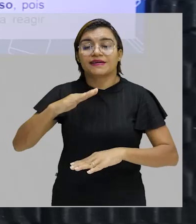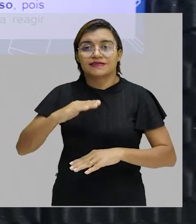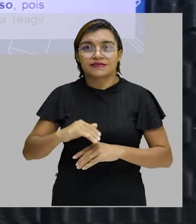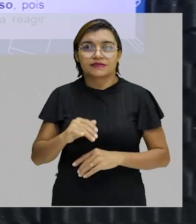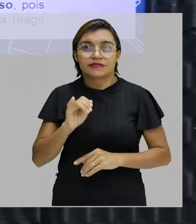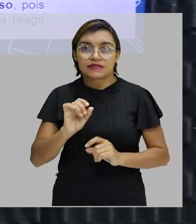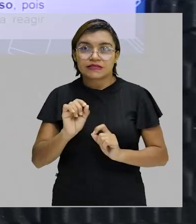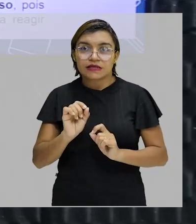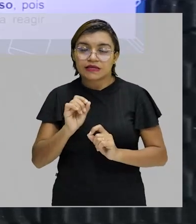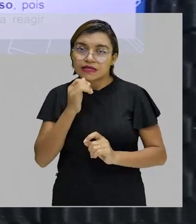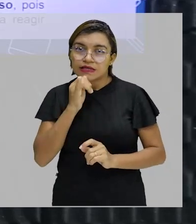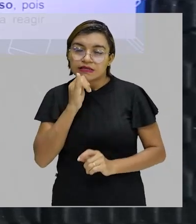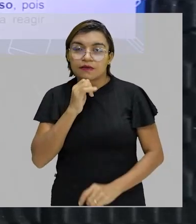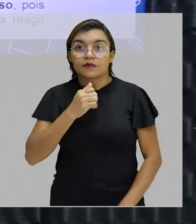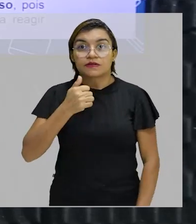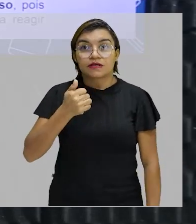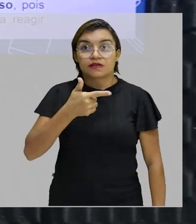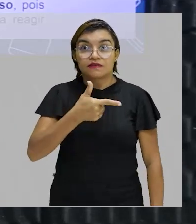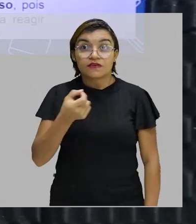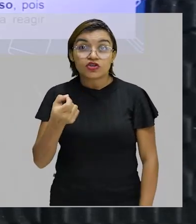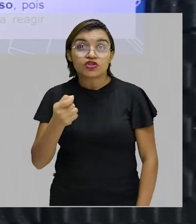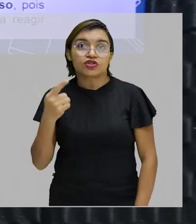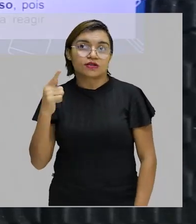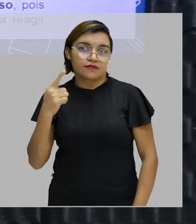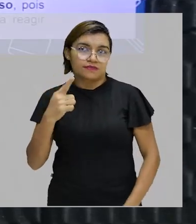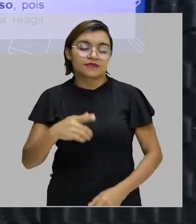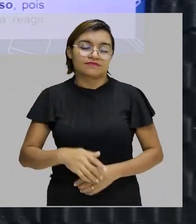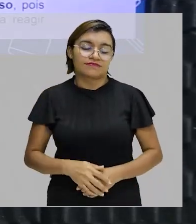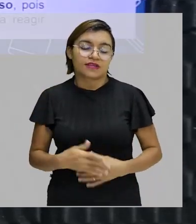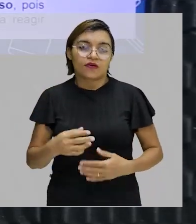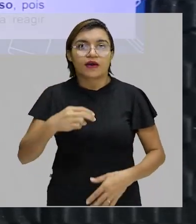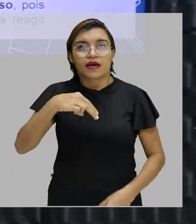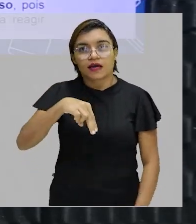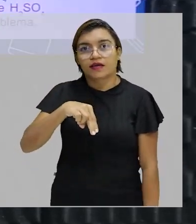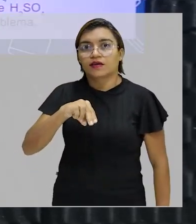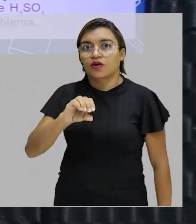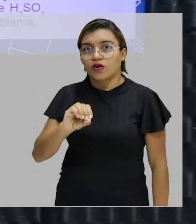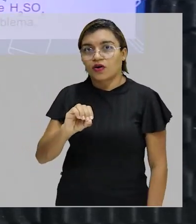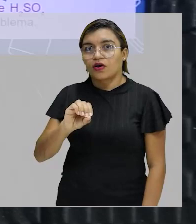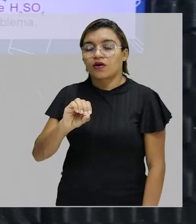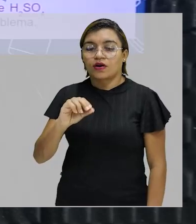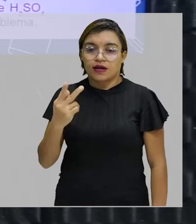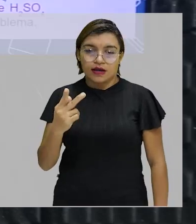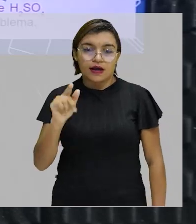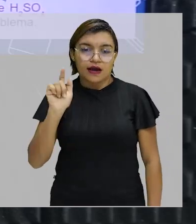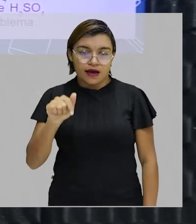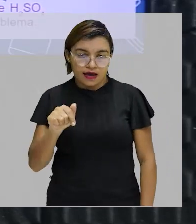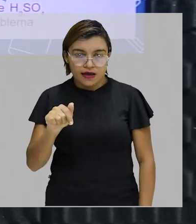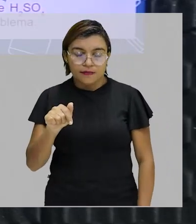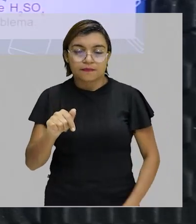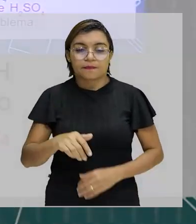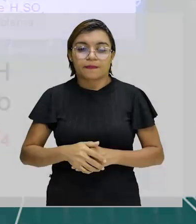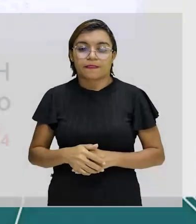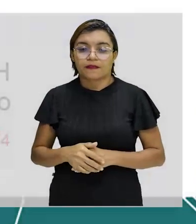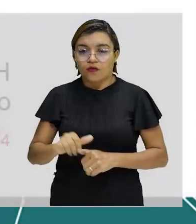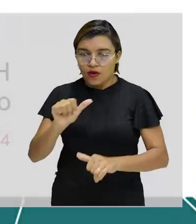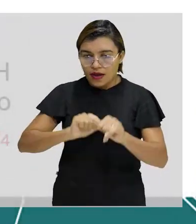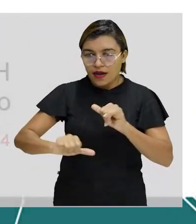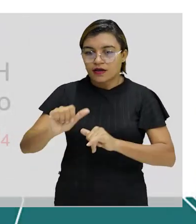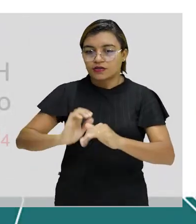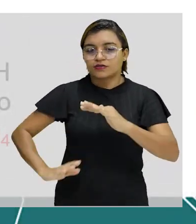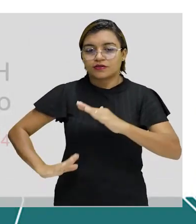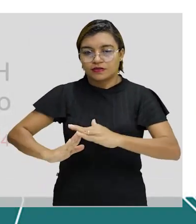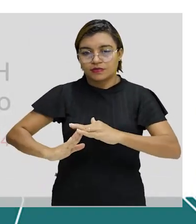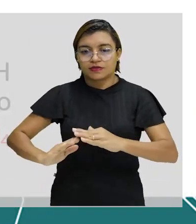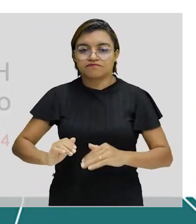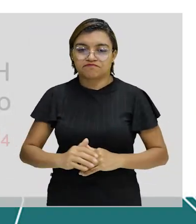com 147 do ácido sulfúrico. Então, o NaOH é o nosso reagente limitante.